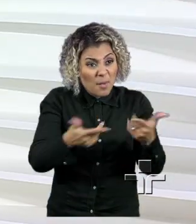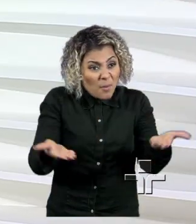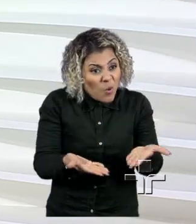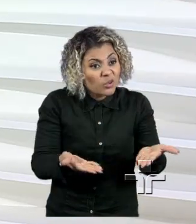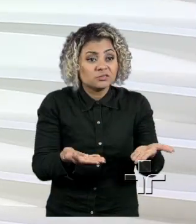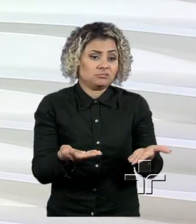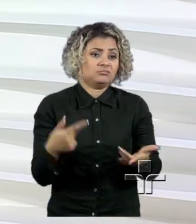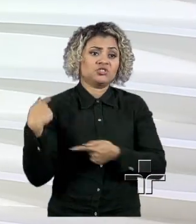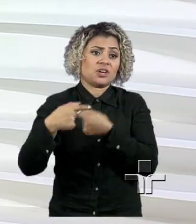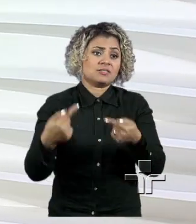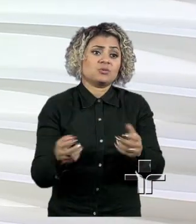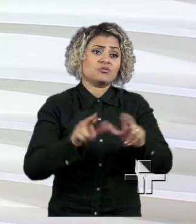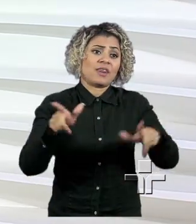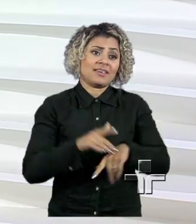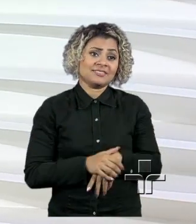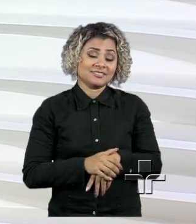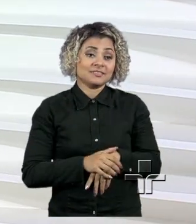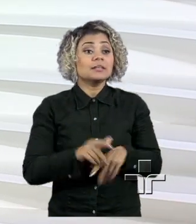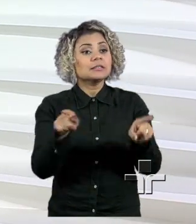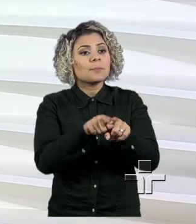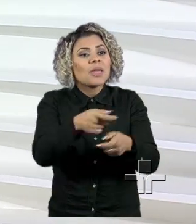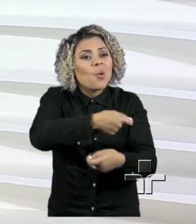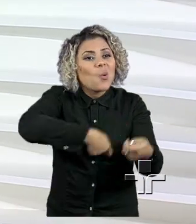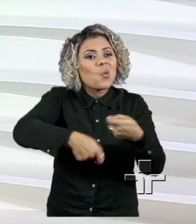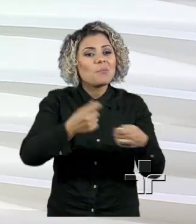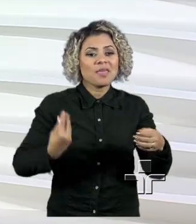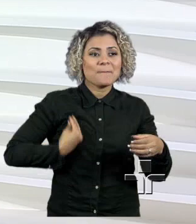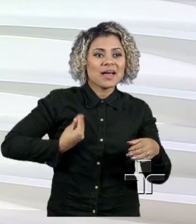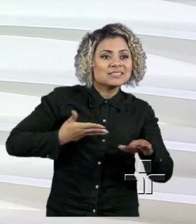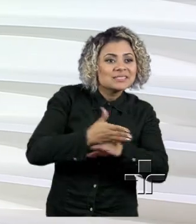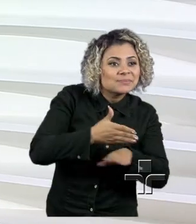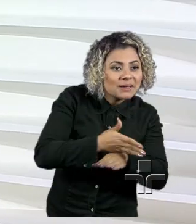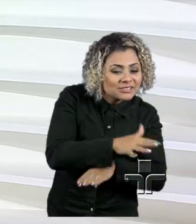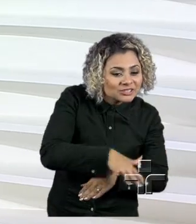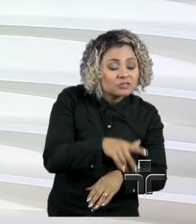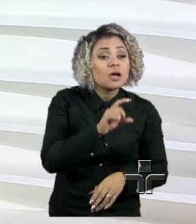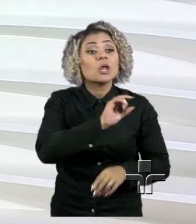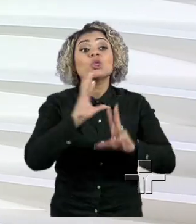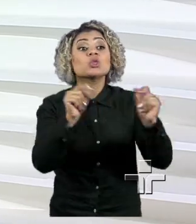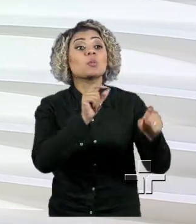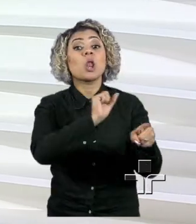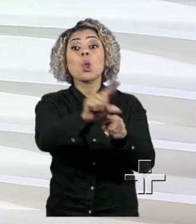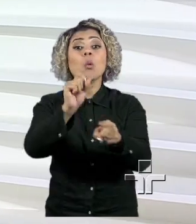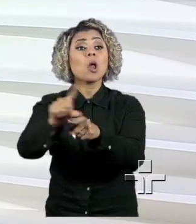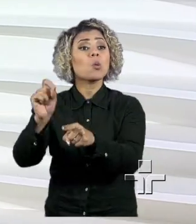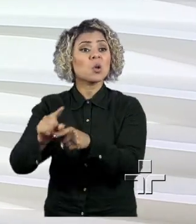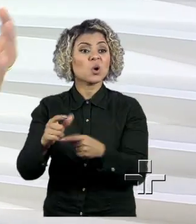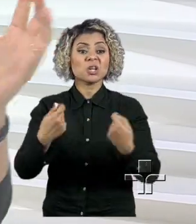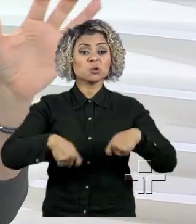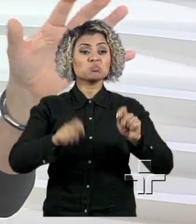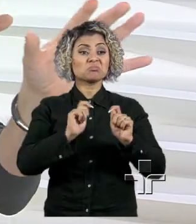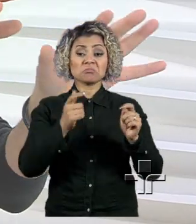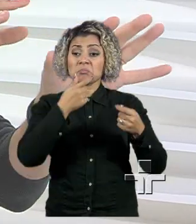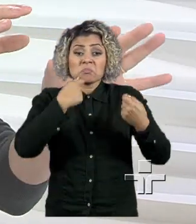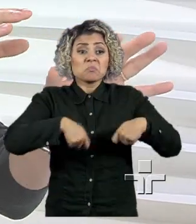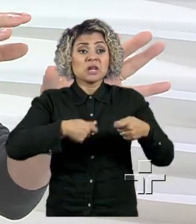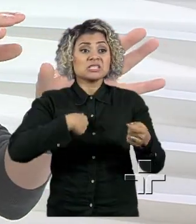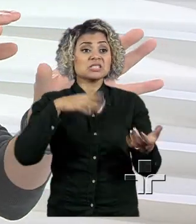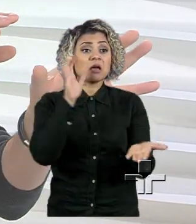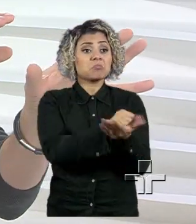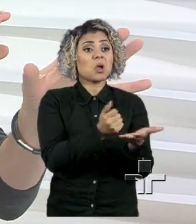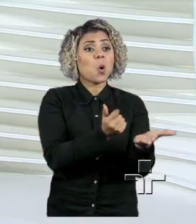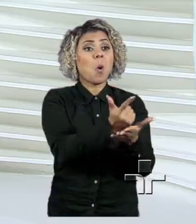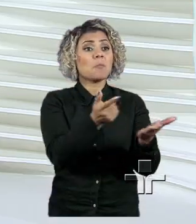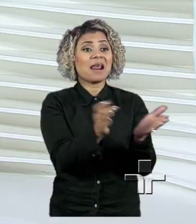história da economia participativa, que todo mundo aluga tudo, ninguém mais quer ter a propriedade. Temos uma agenda